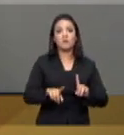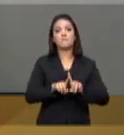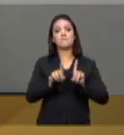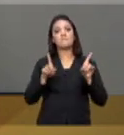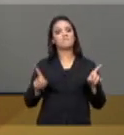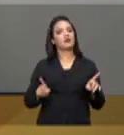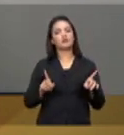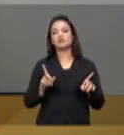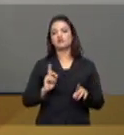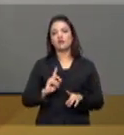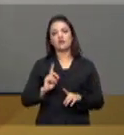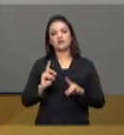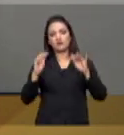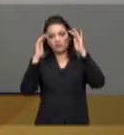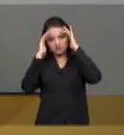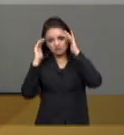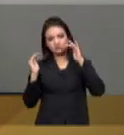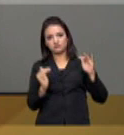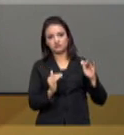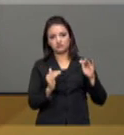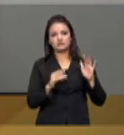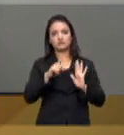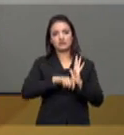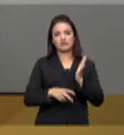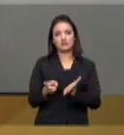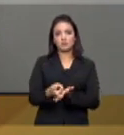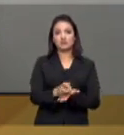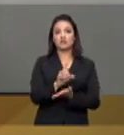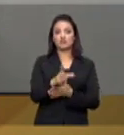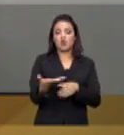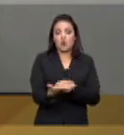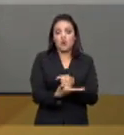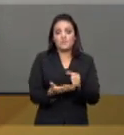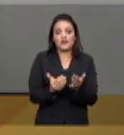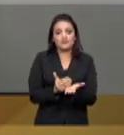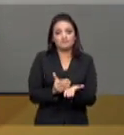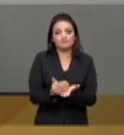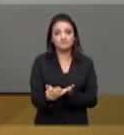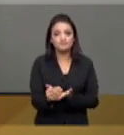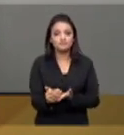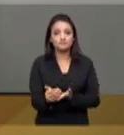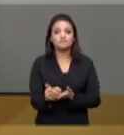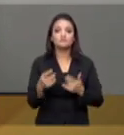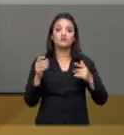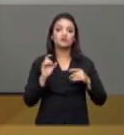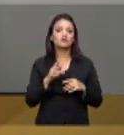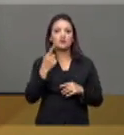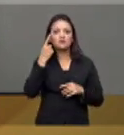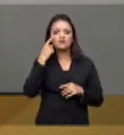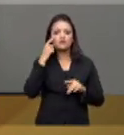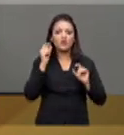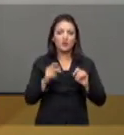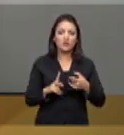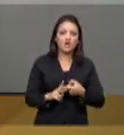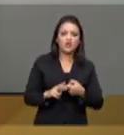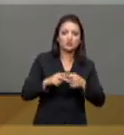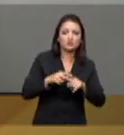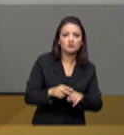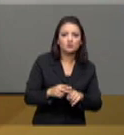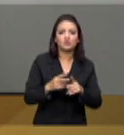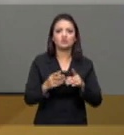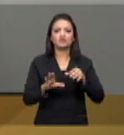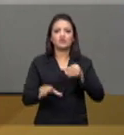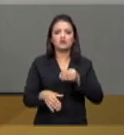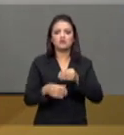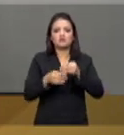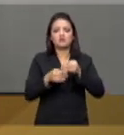subordina a tributação. Trata-se apenas de um ponto de partida. Basta ver os ajustes, adições, deduções e